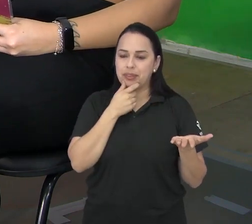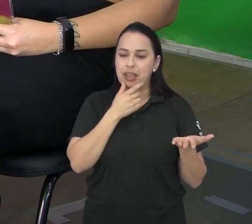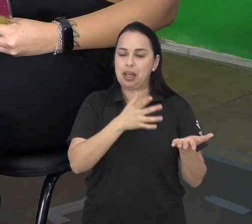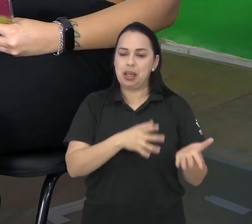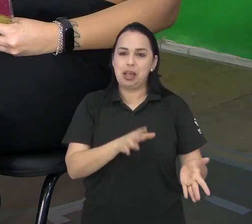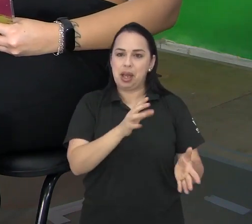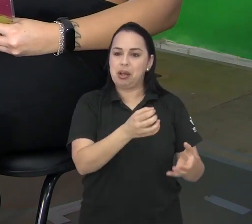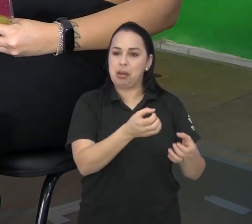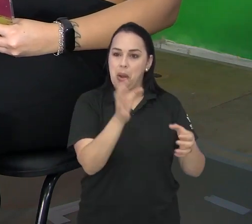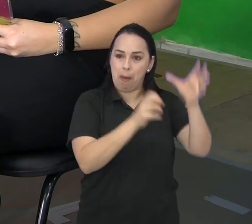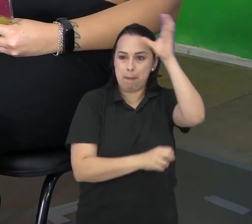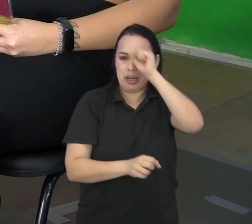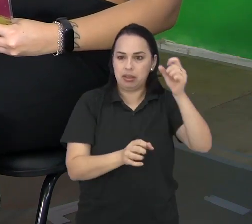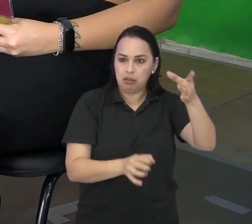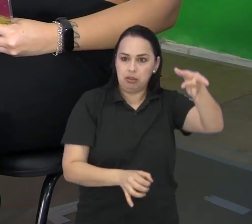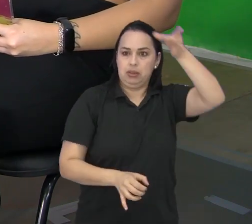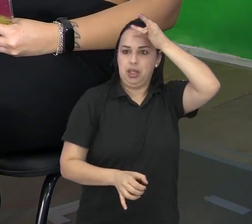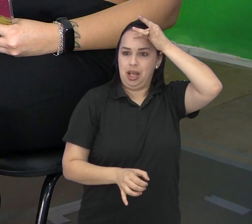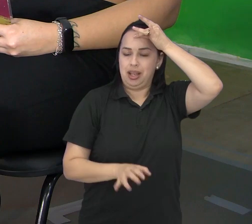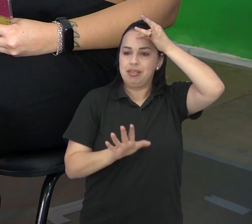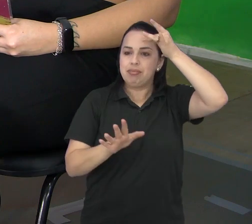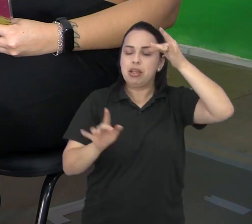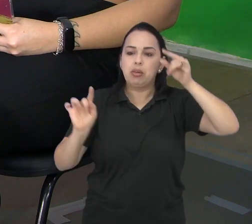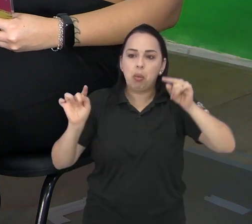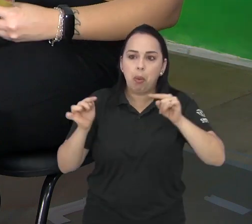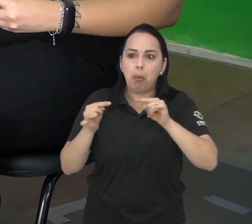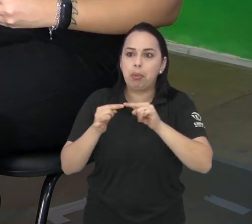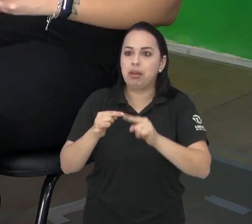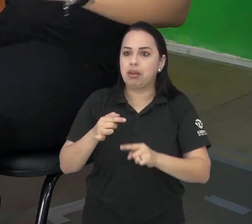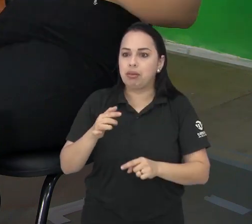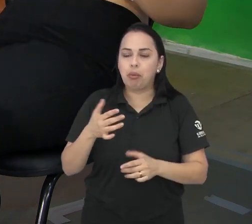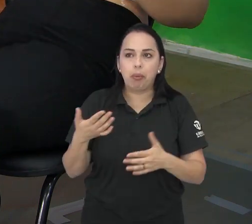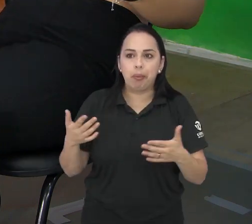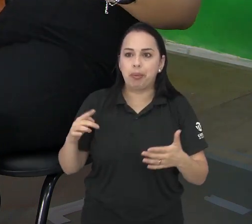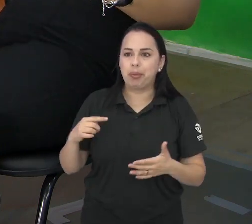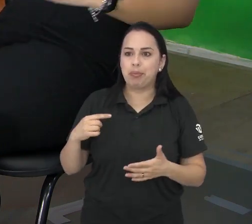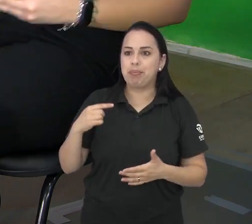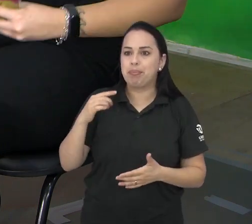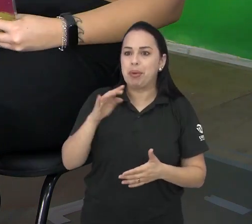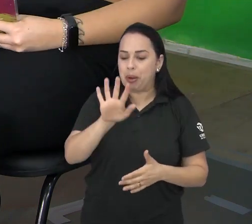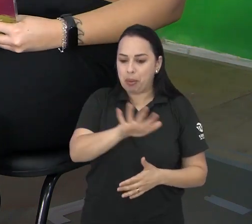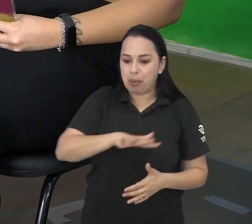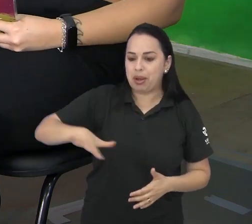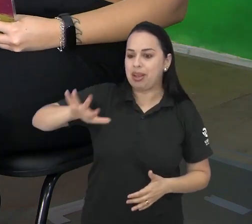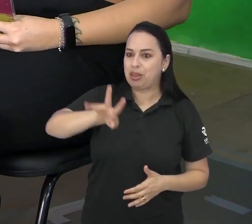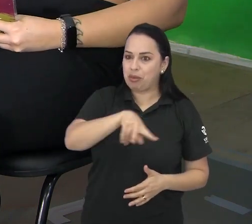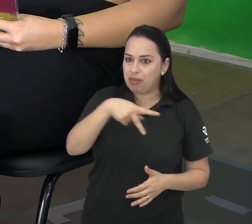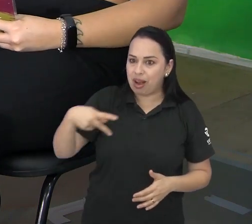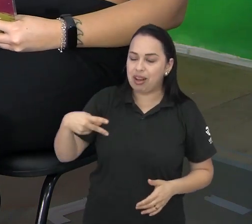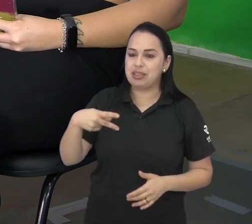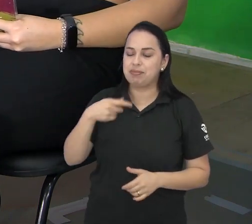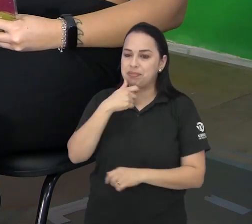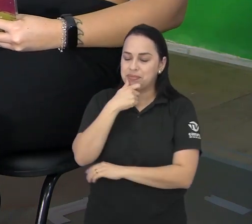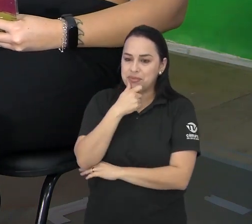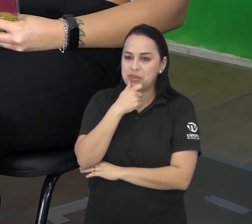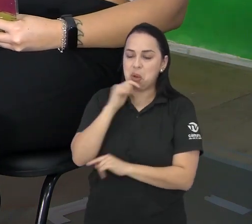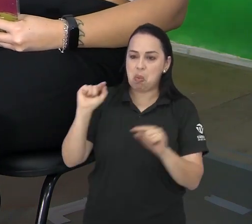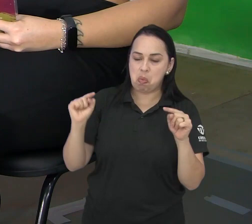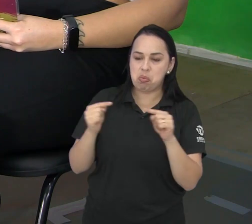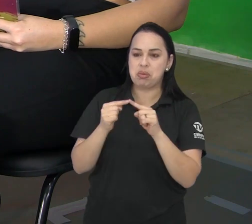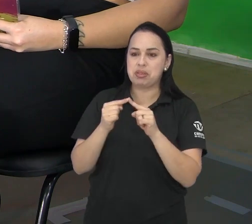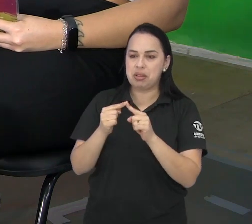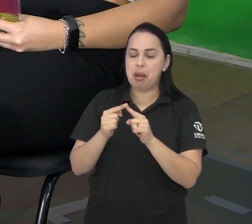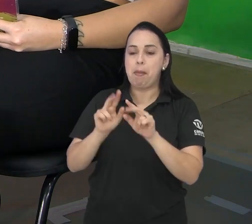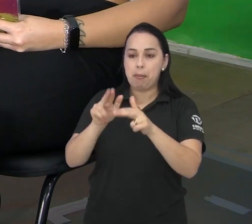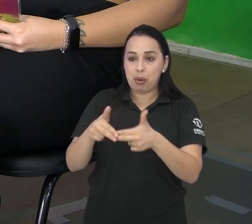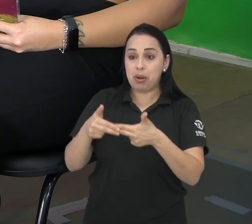guardei essa informação de lá. Tem tudo a ver com a gente mesmo, né? Com a gente, eu digo assim, do Vale do Paraíba até especificamente. Por isso que